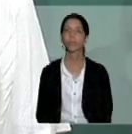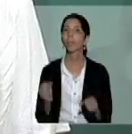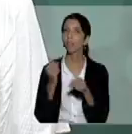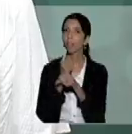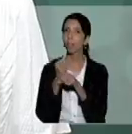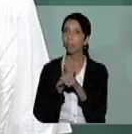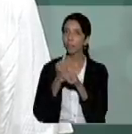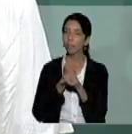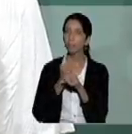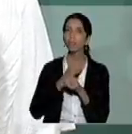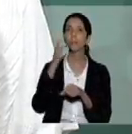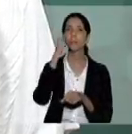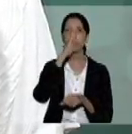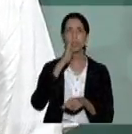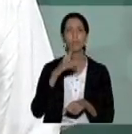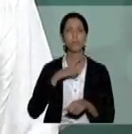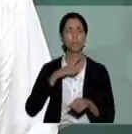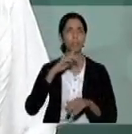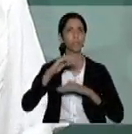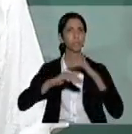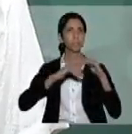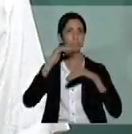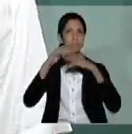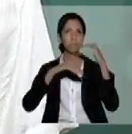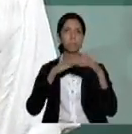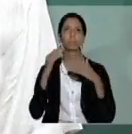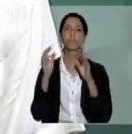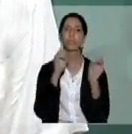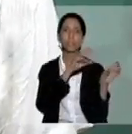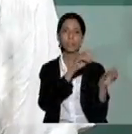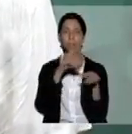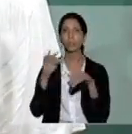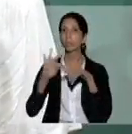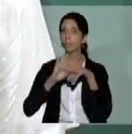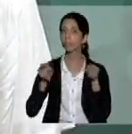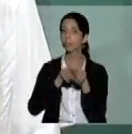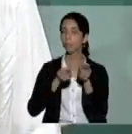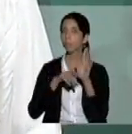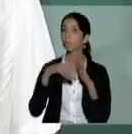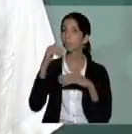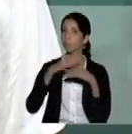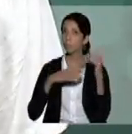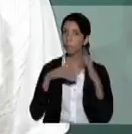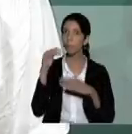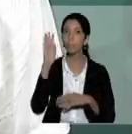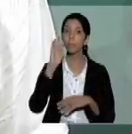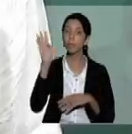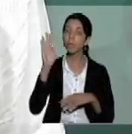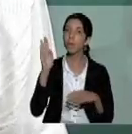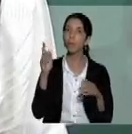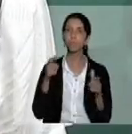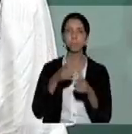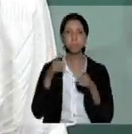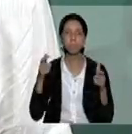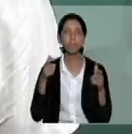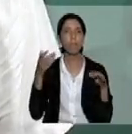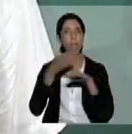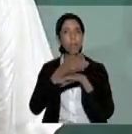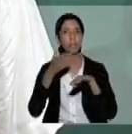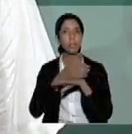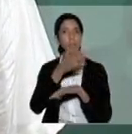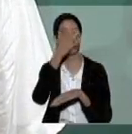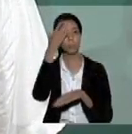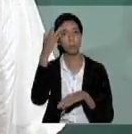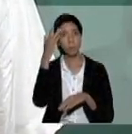Nos últimos anos, o Brasil tem apresentado avanços no ensino técnico e profissional, especialmente na ampliação do